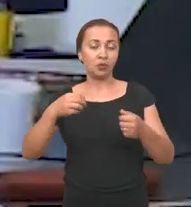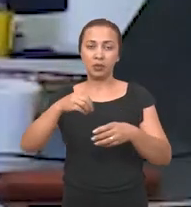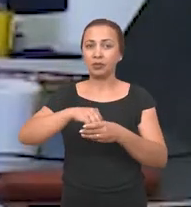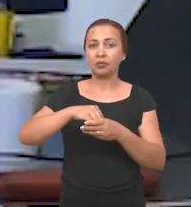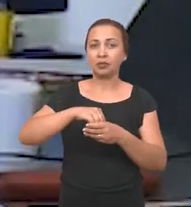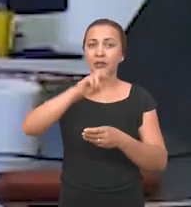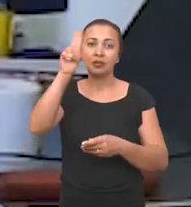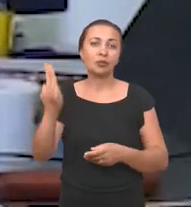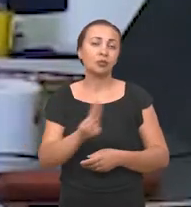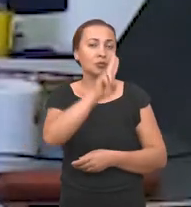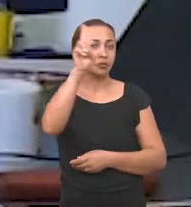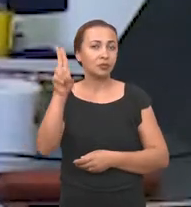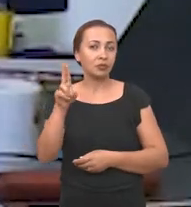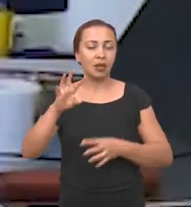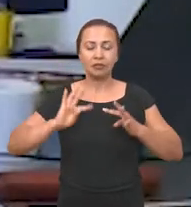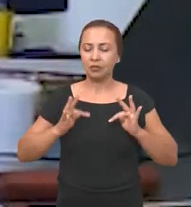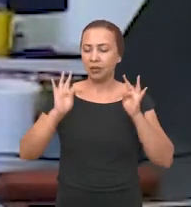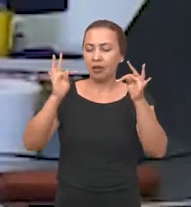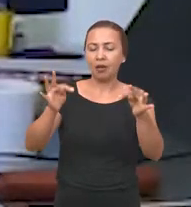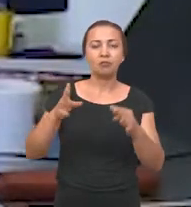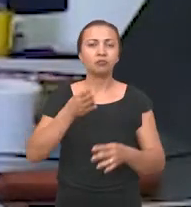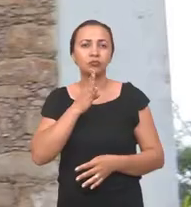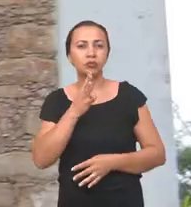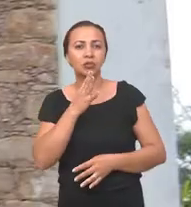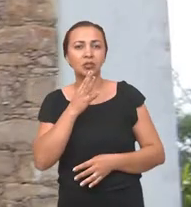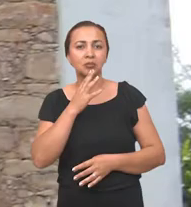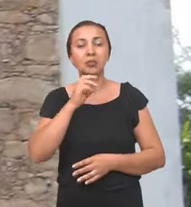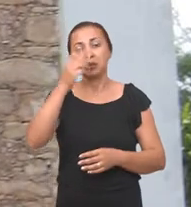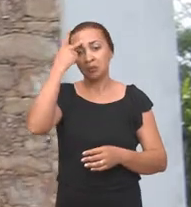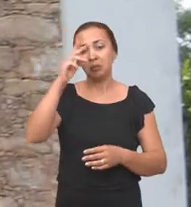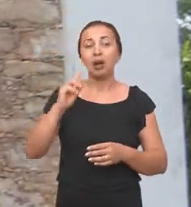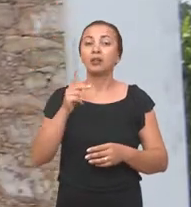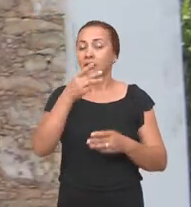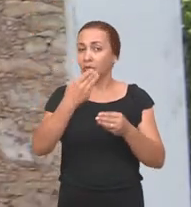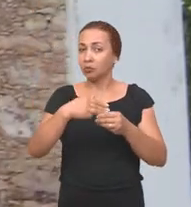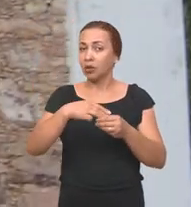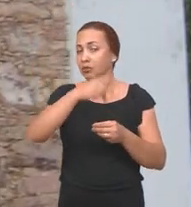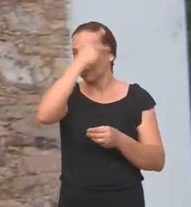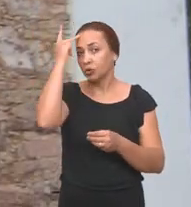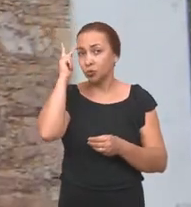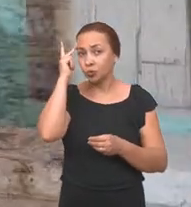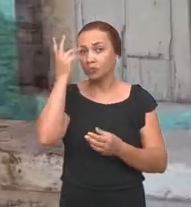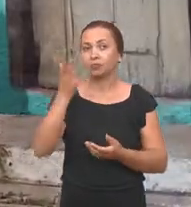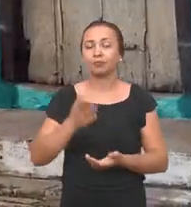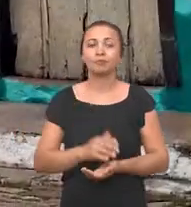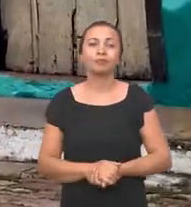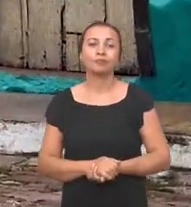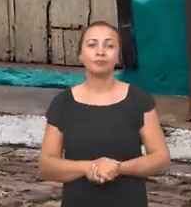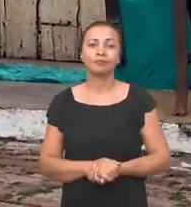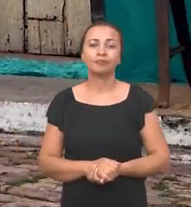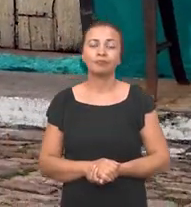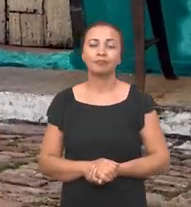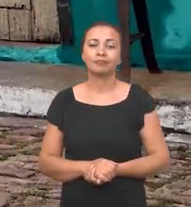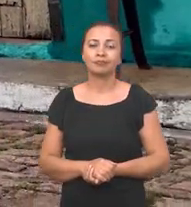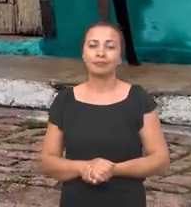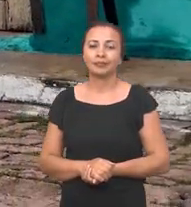questões que estão dentro da universidade, questões técnicas, de conhecimento acadêmico, para os moradores.